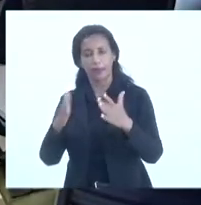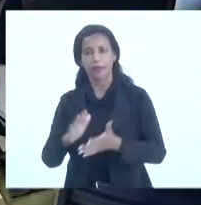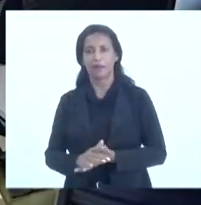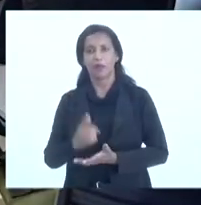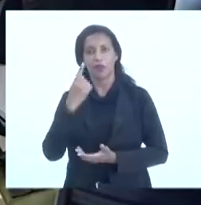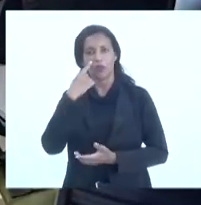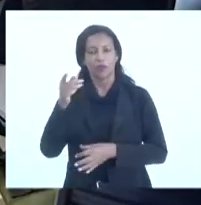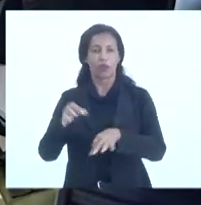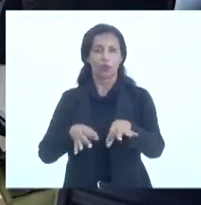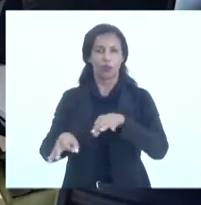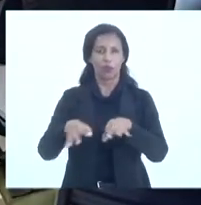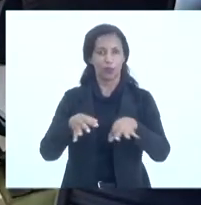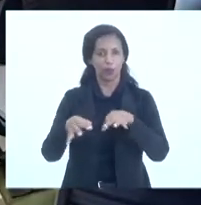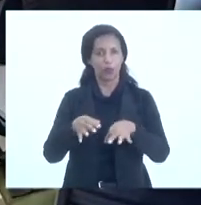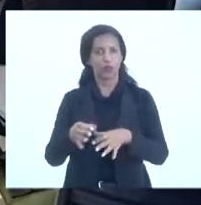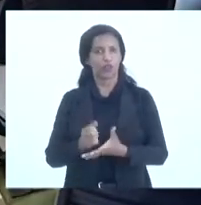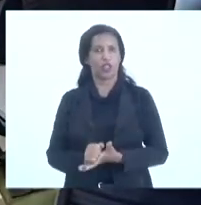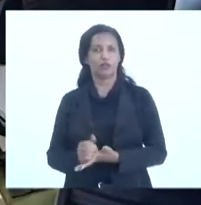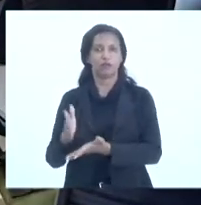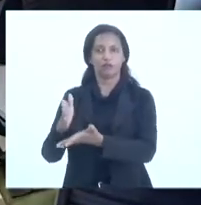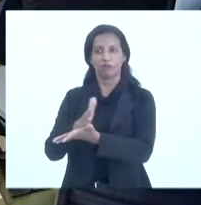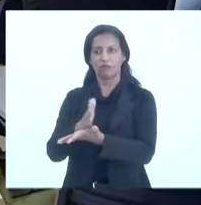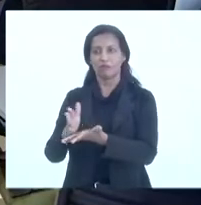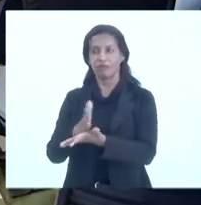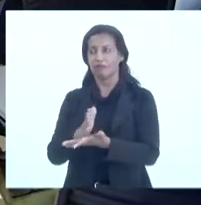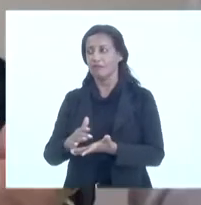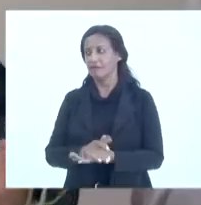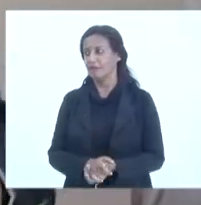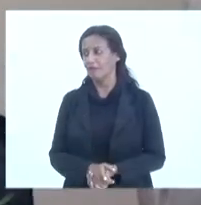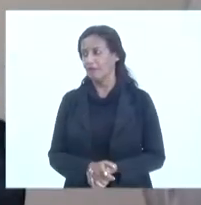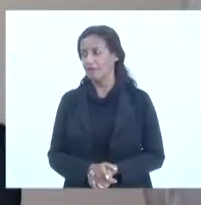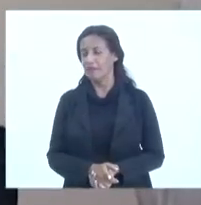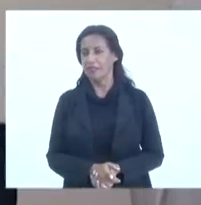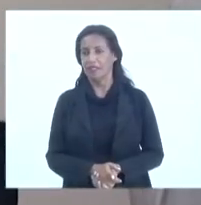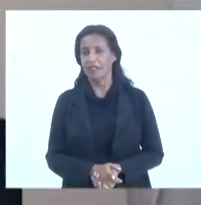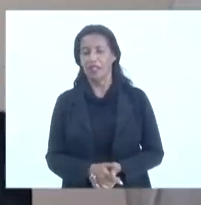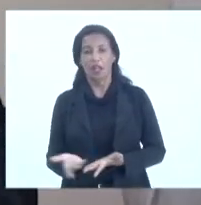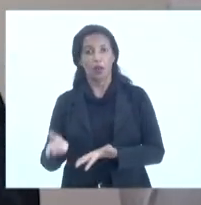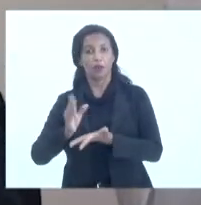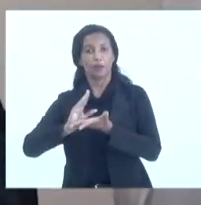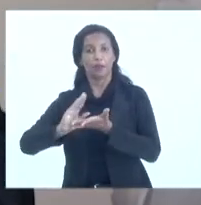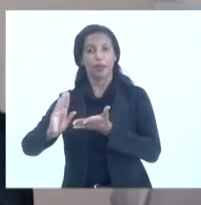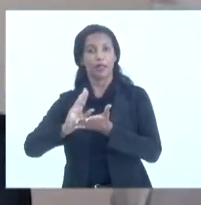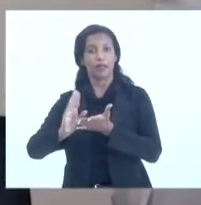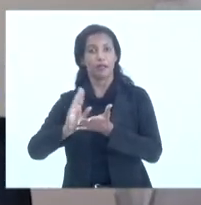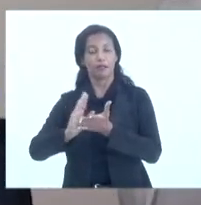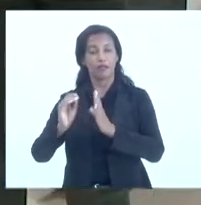que o projeto, apesar de algumas dificuldades em relação ao benefício